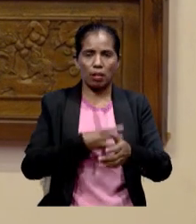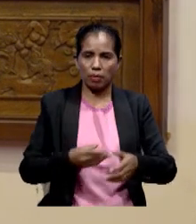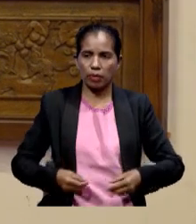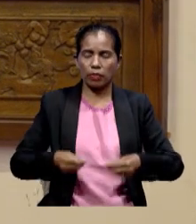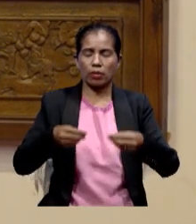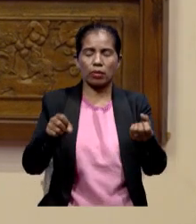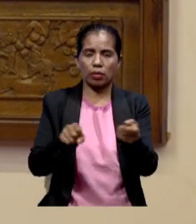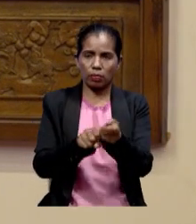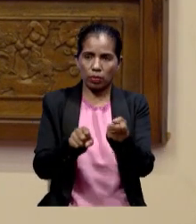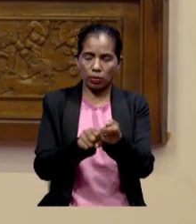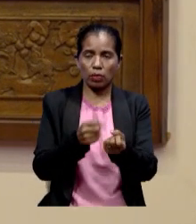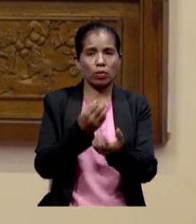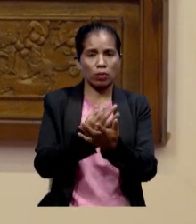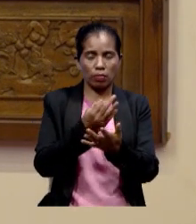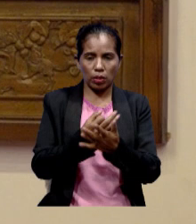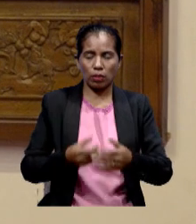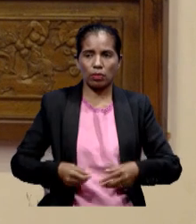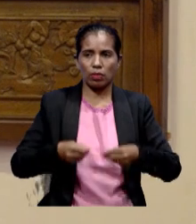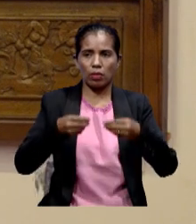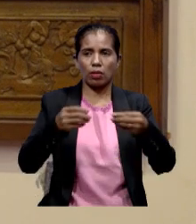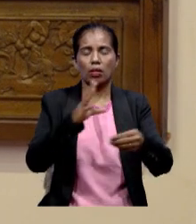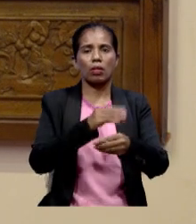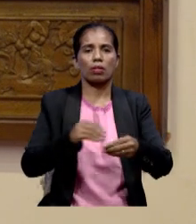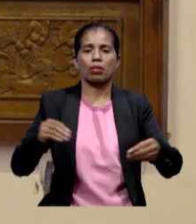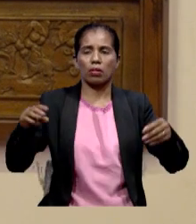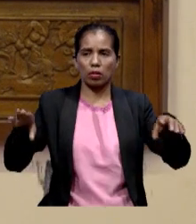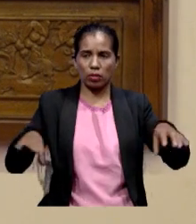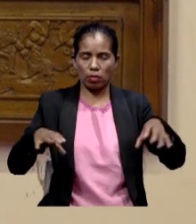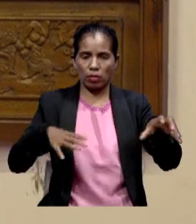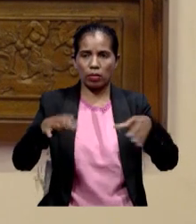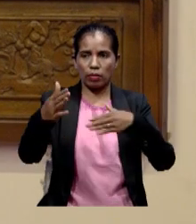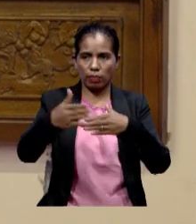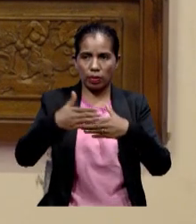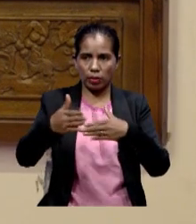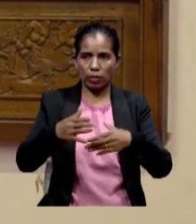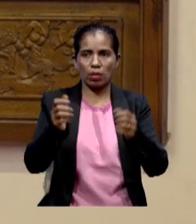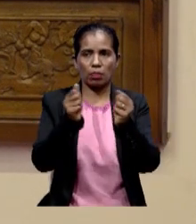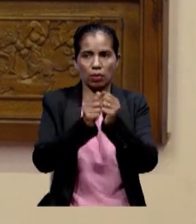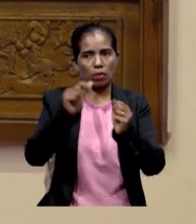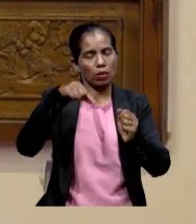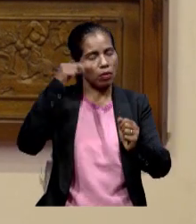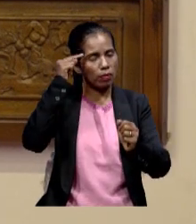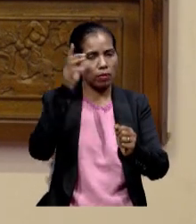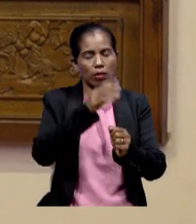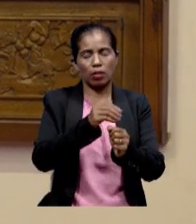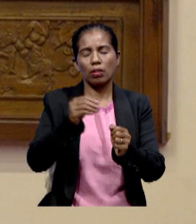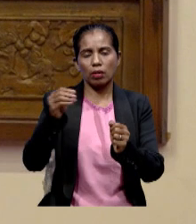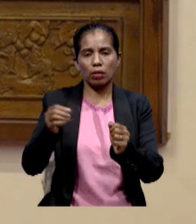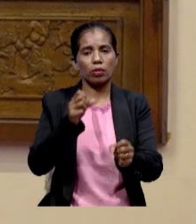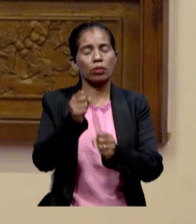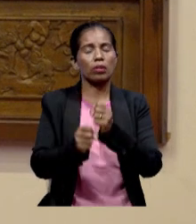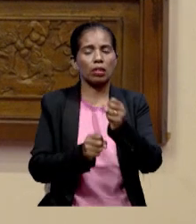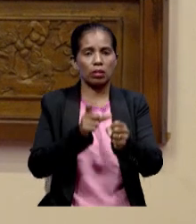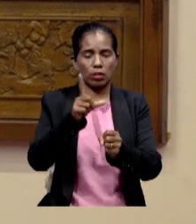russi orçamento diretu, no serviço basic, o governo, no sociedade civil e a